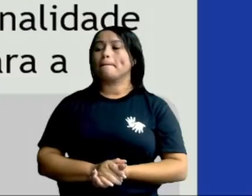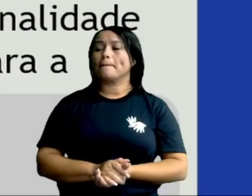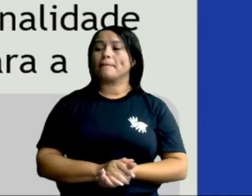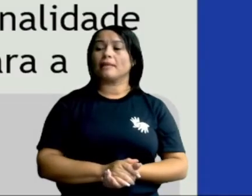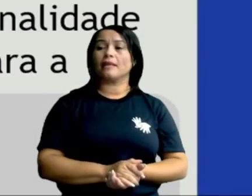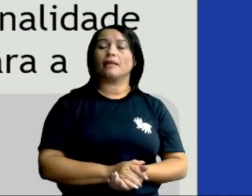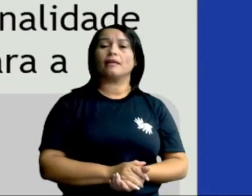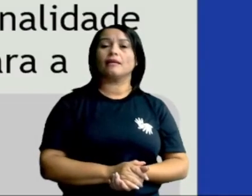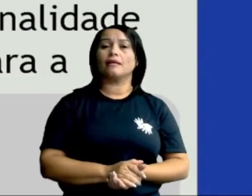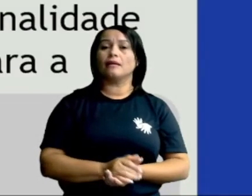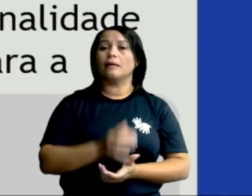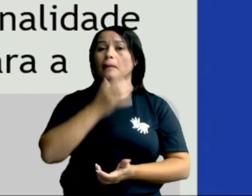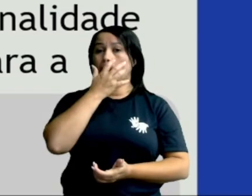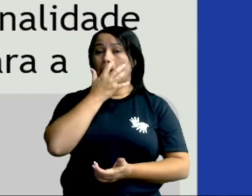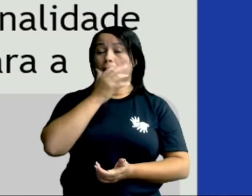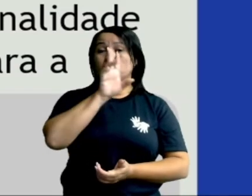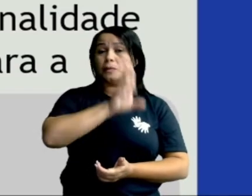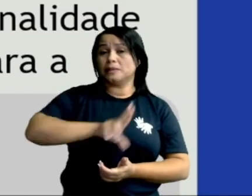Vamos lá.